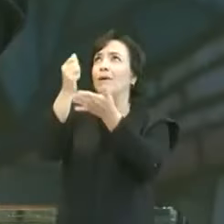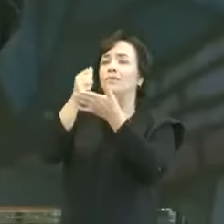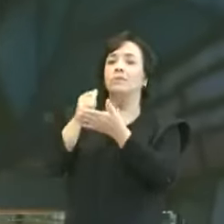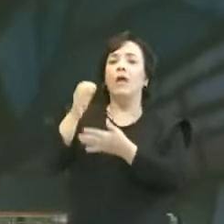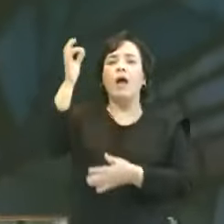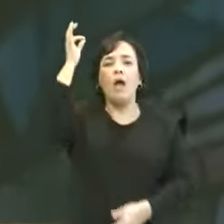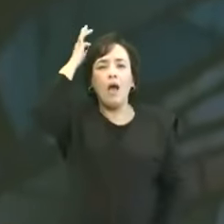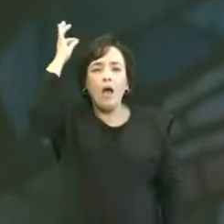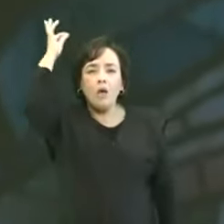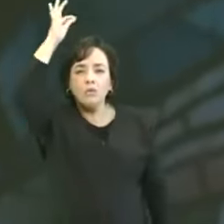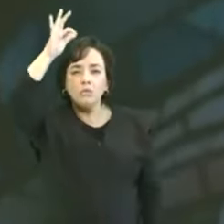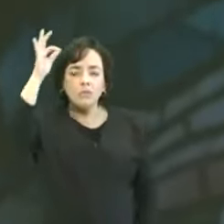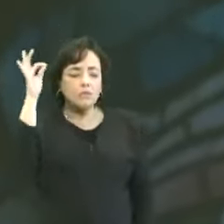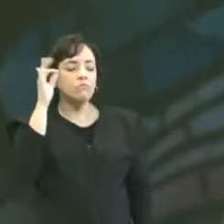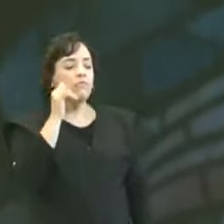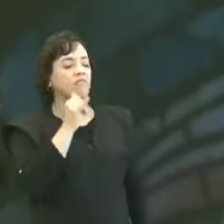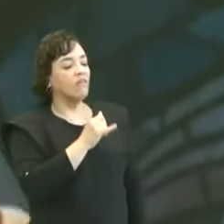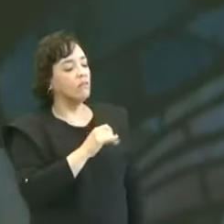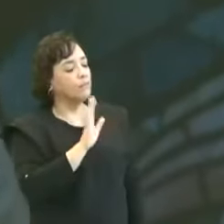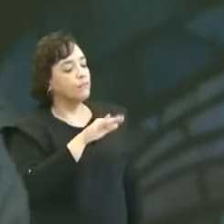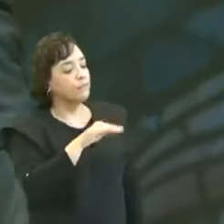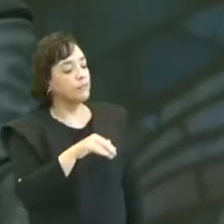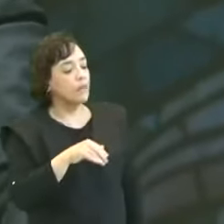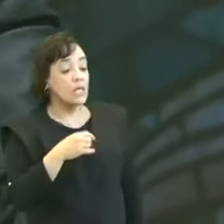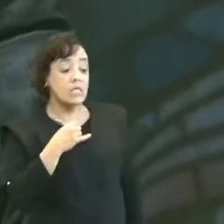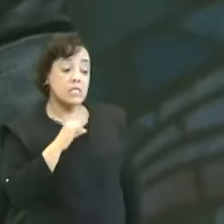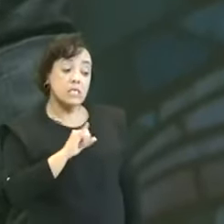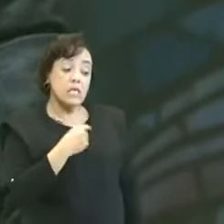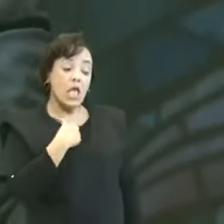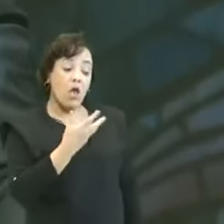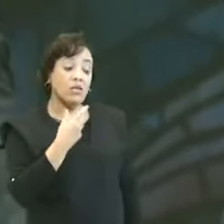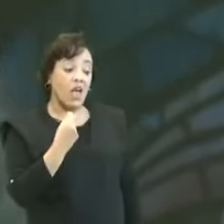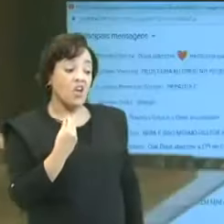ei, se eu quiser eu posso te dar $1 milhão.